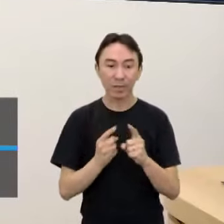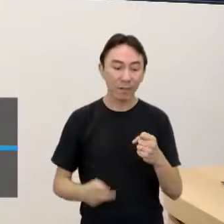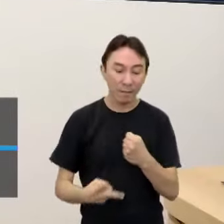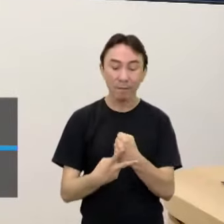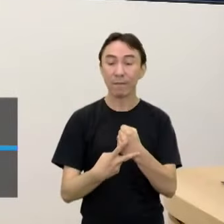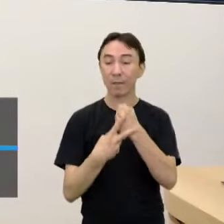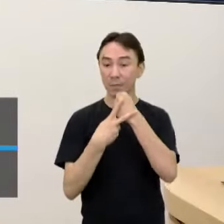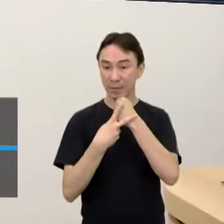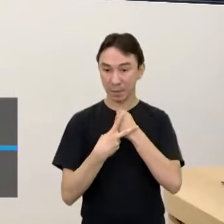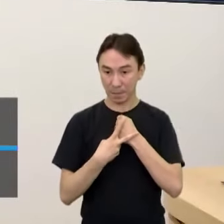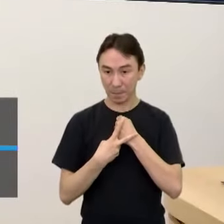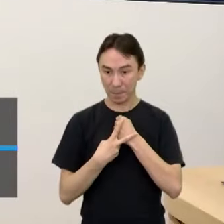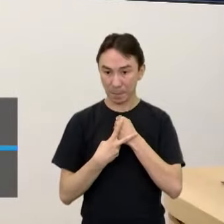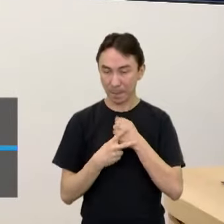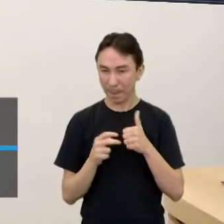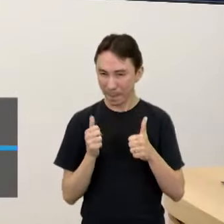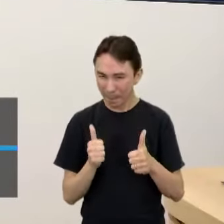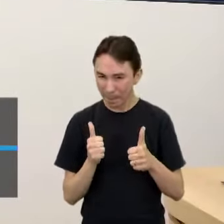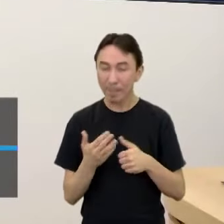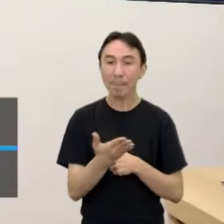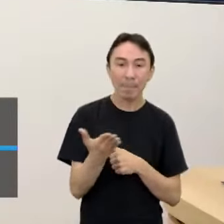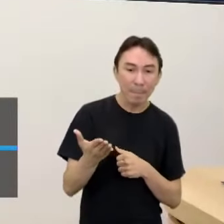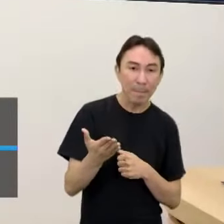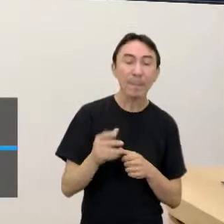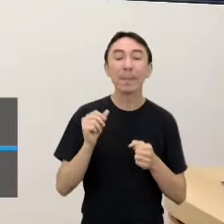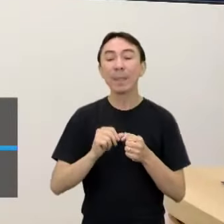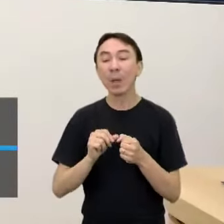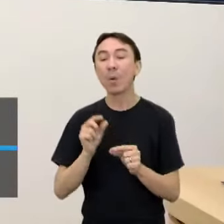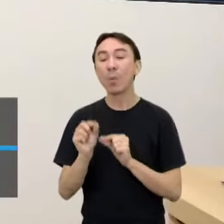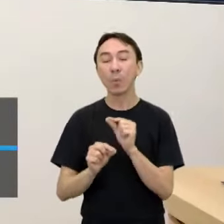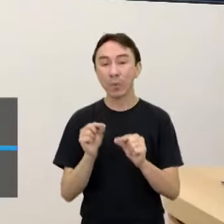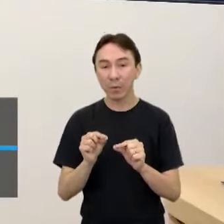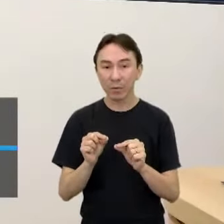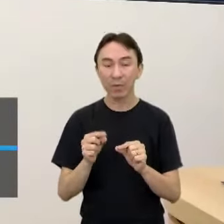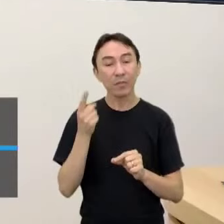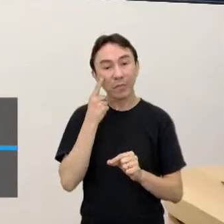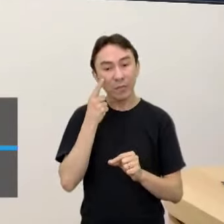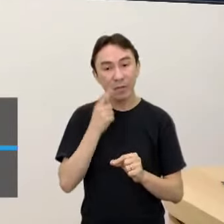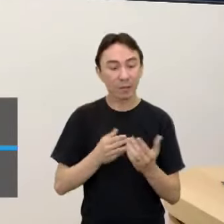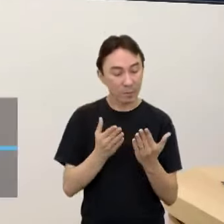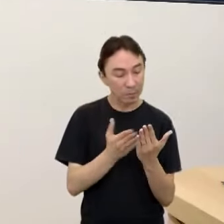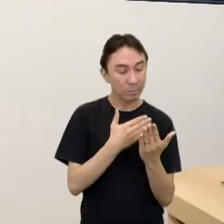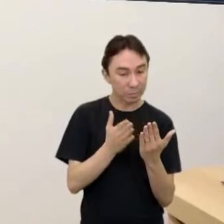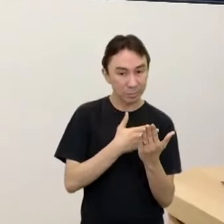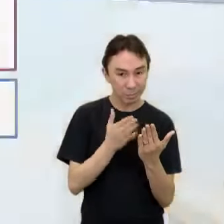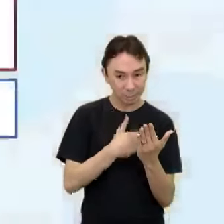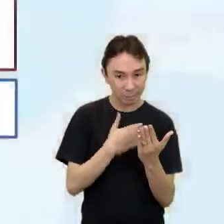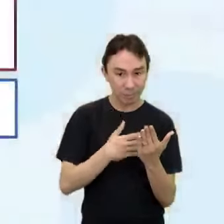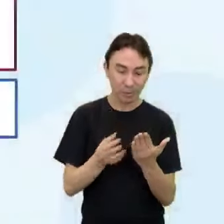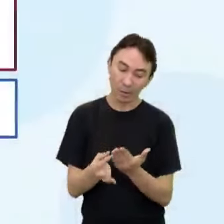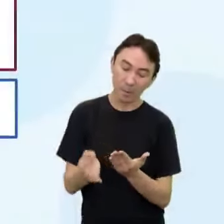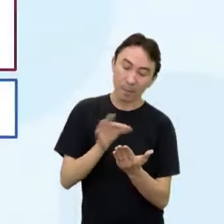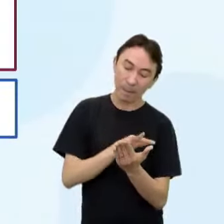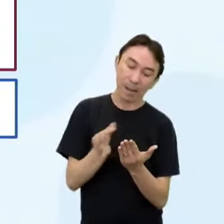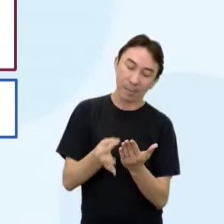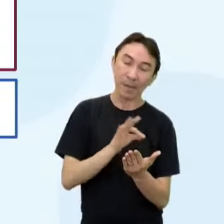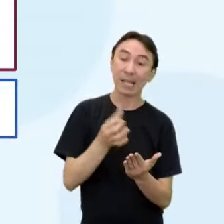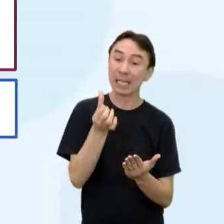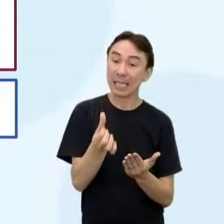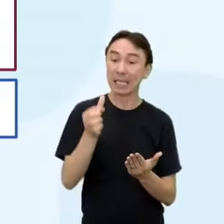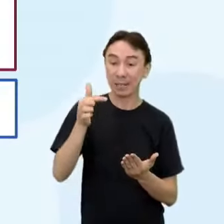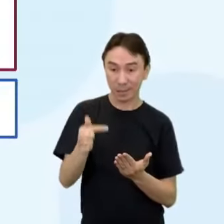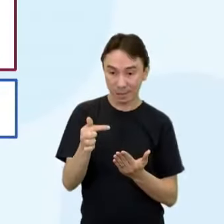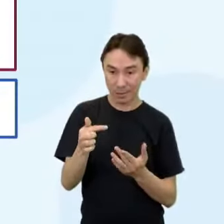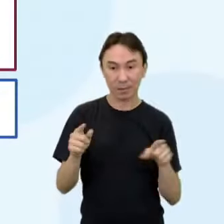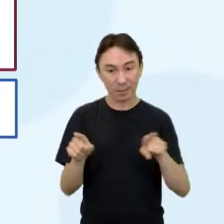passiva. Ok? O que vocês podem fazer é olhar no caderno do aluno de vocês, página 67, e aí criar também